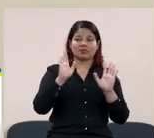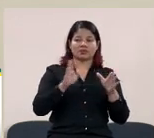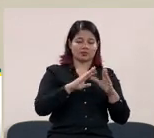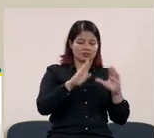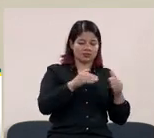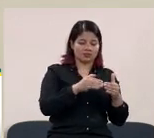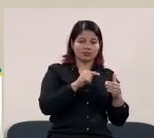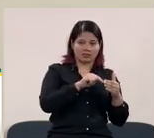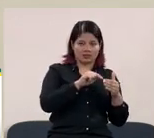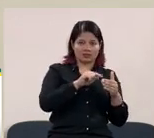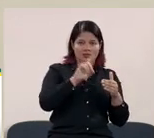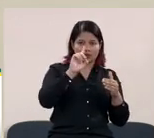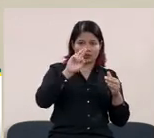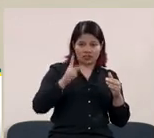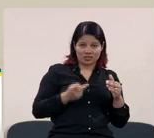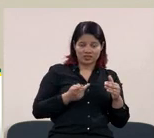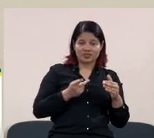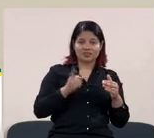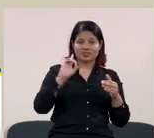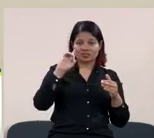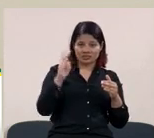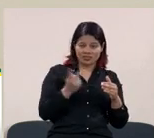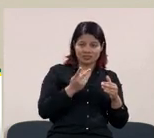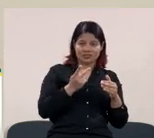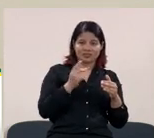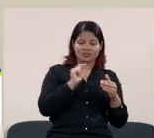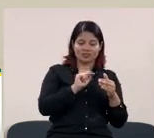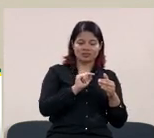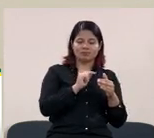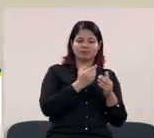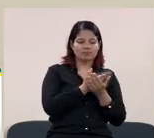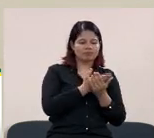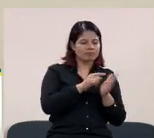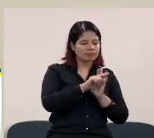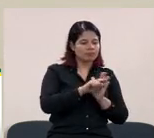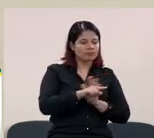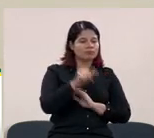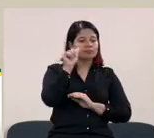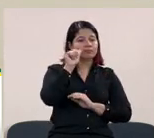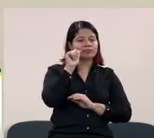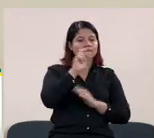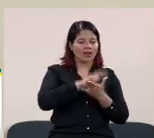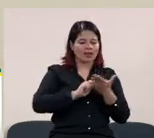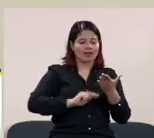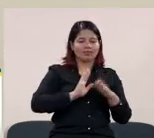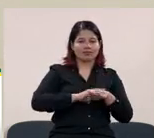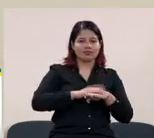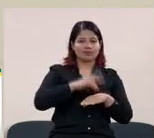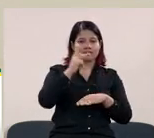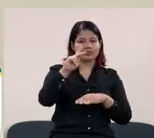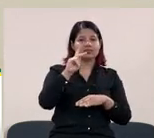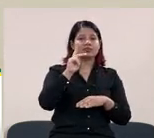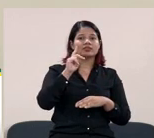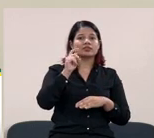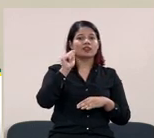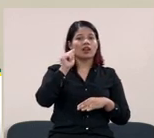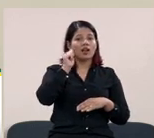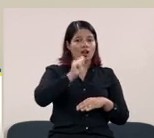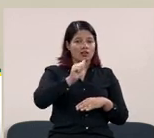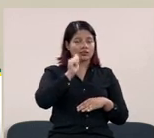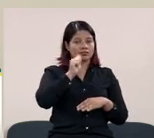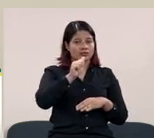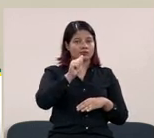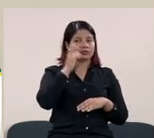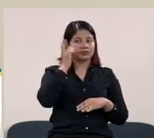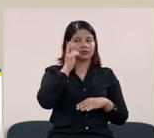Direitos Humanos e a deputada Aldilene foi até relatora do projeto. Muito